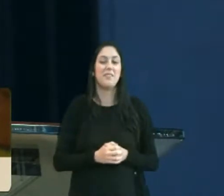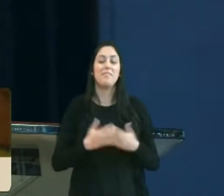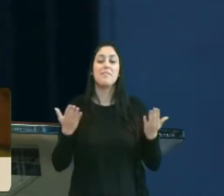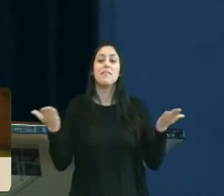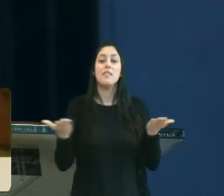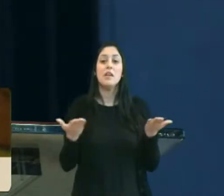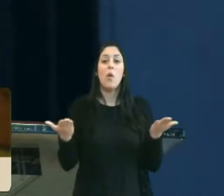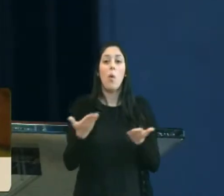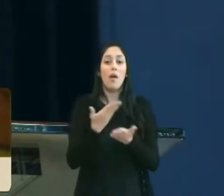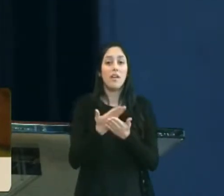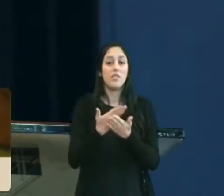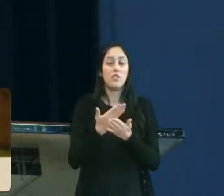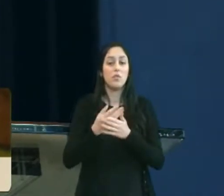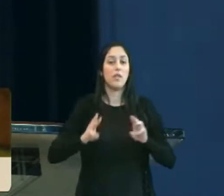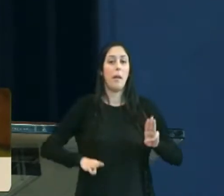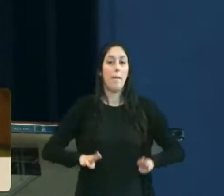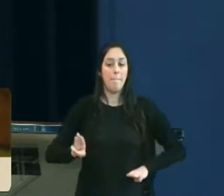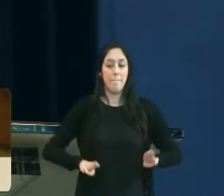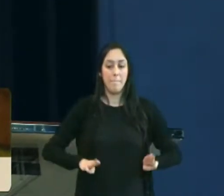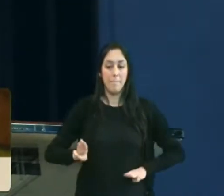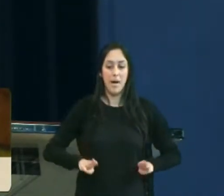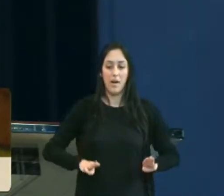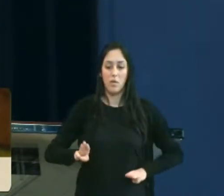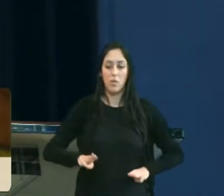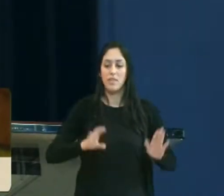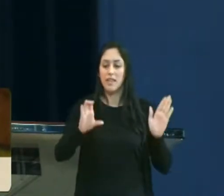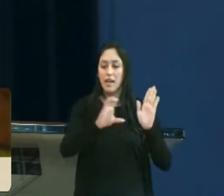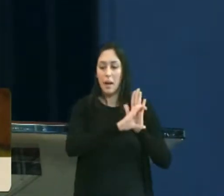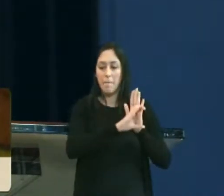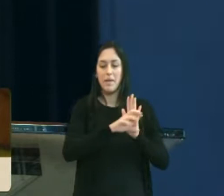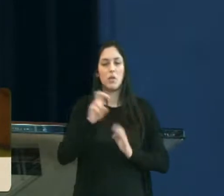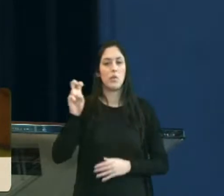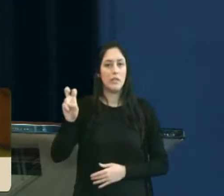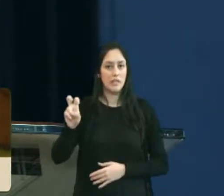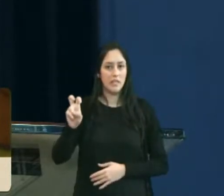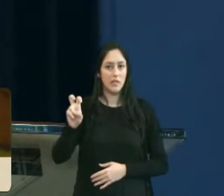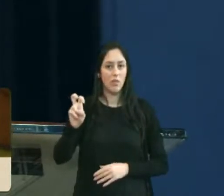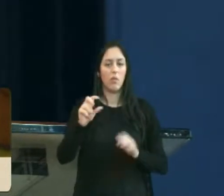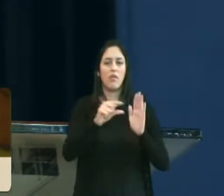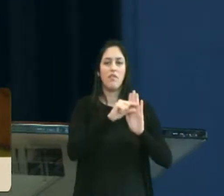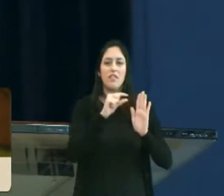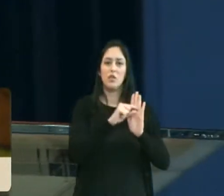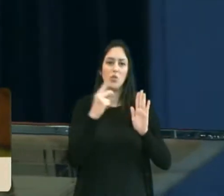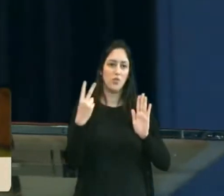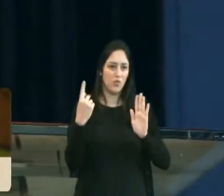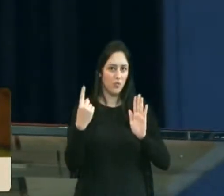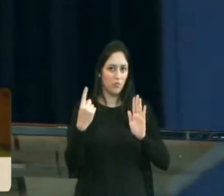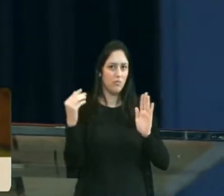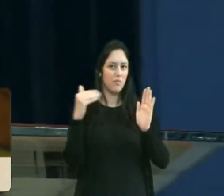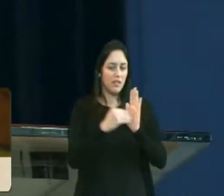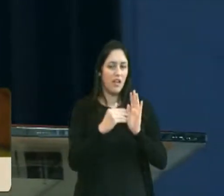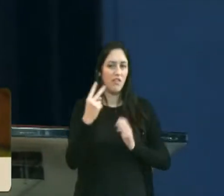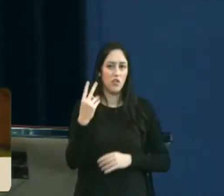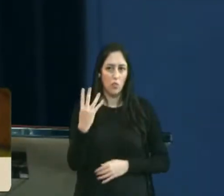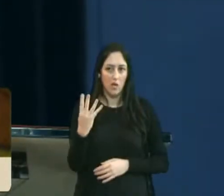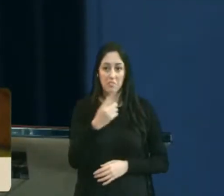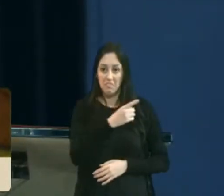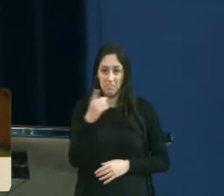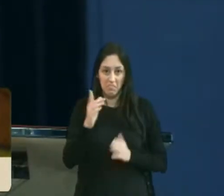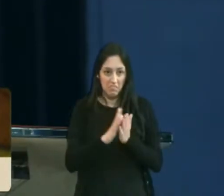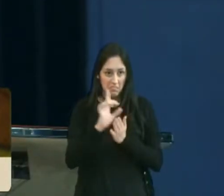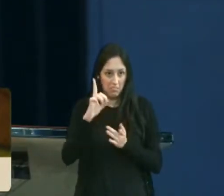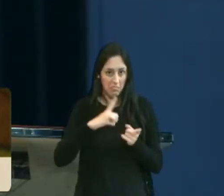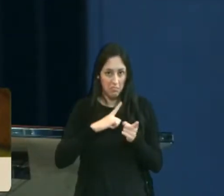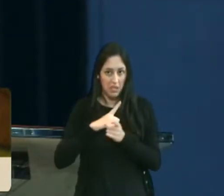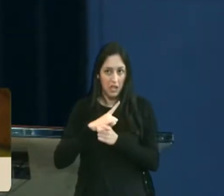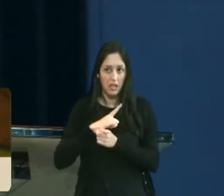em Marcos capítulo 5, versículo 21 a 24. Se você trouxe Bíblia, abra